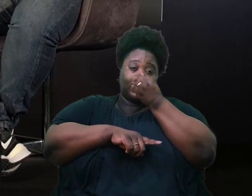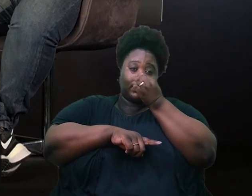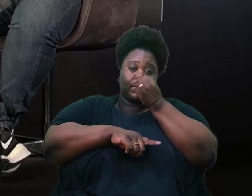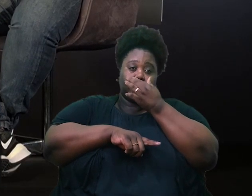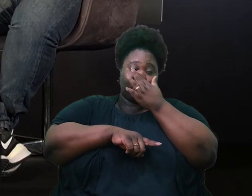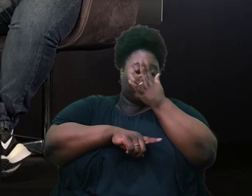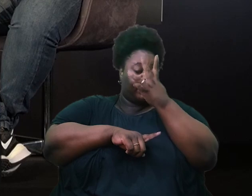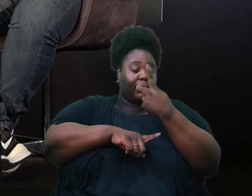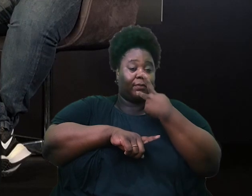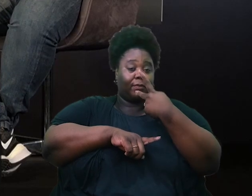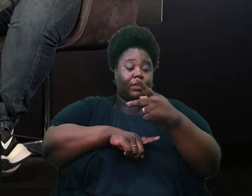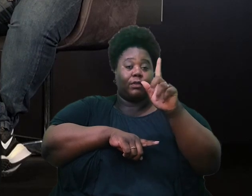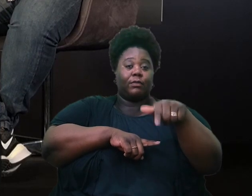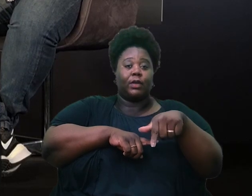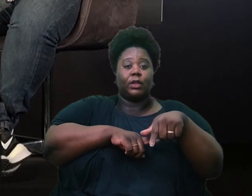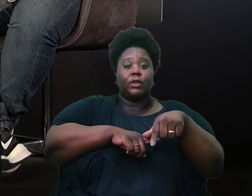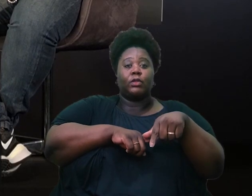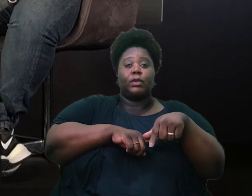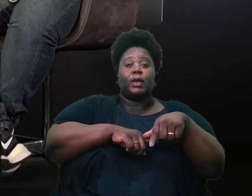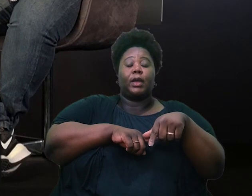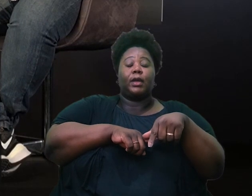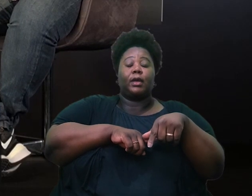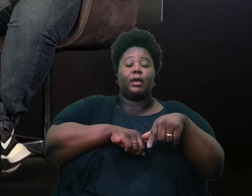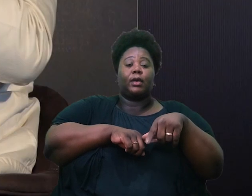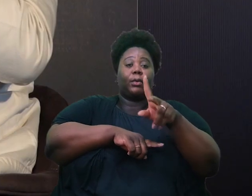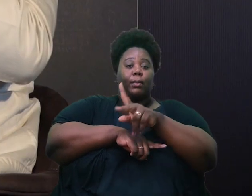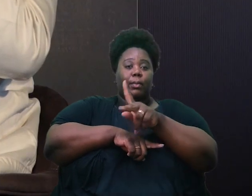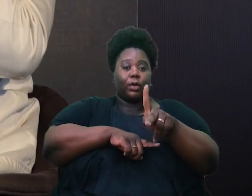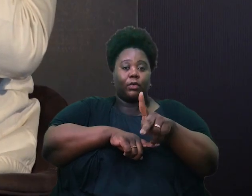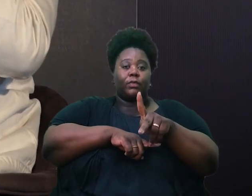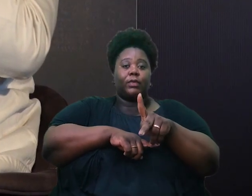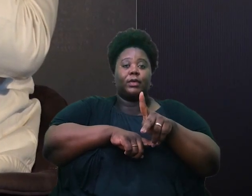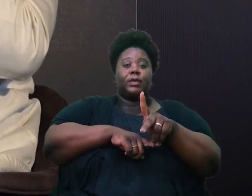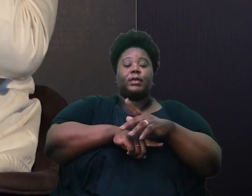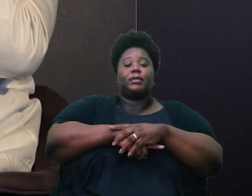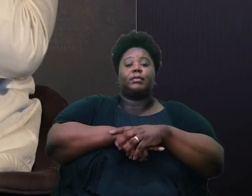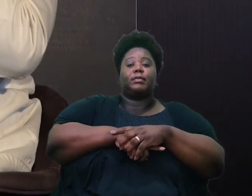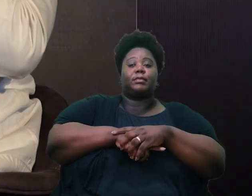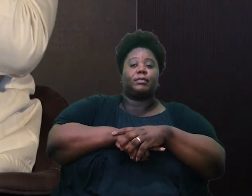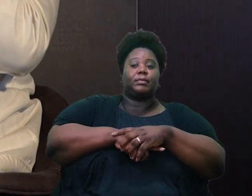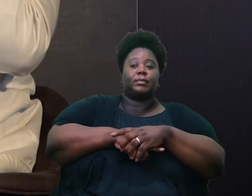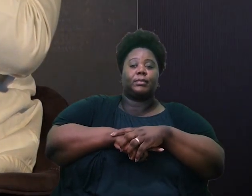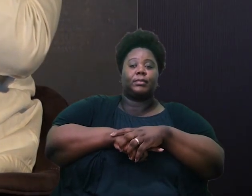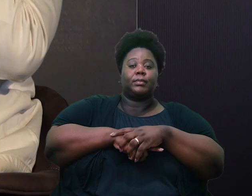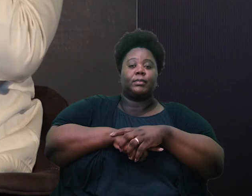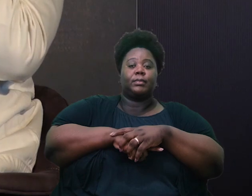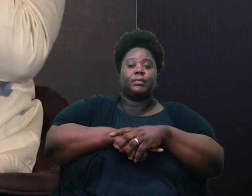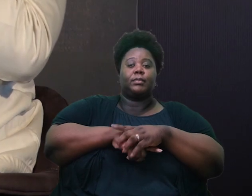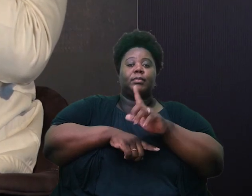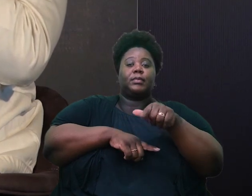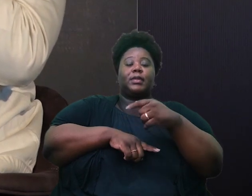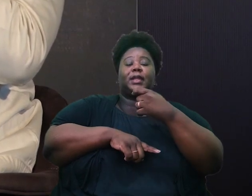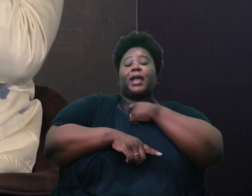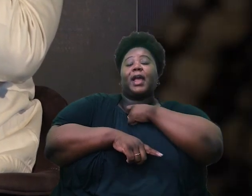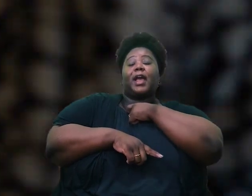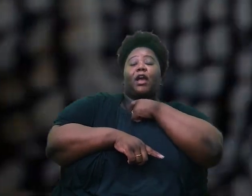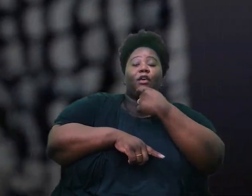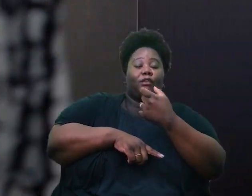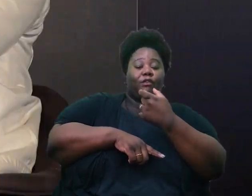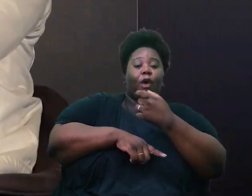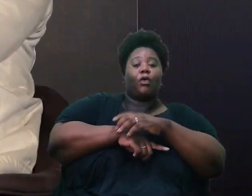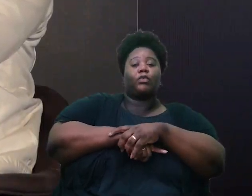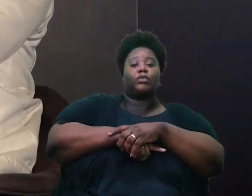falando como um professor orientador de teses e dissertações, que é a voz